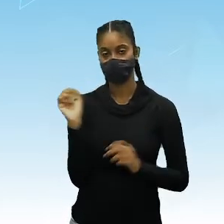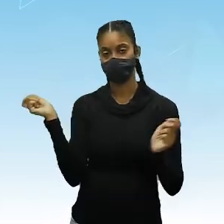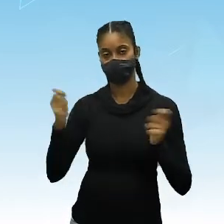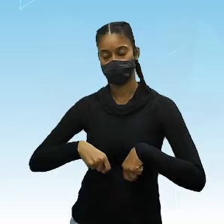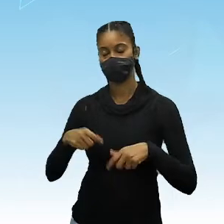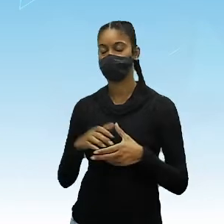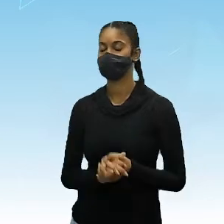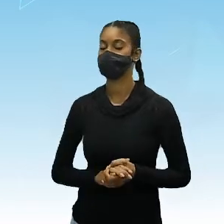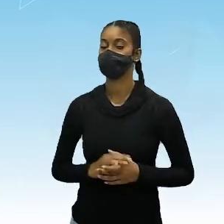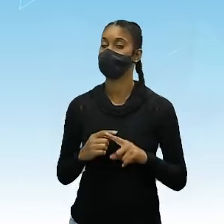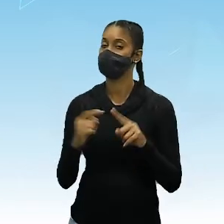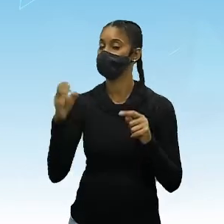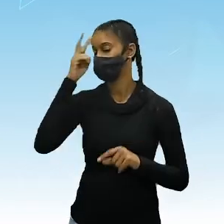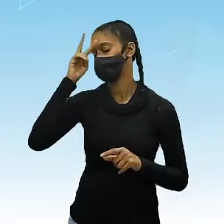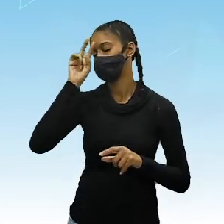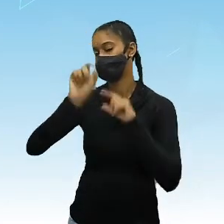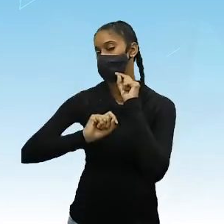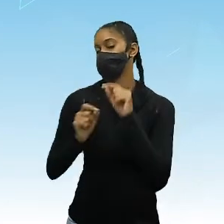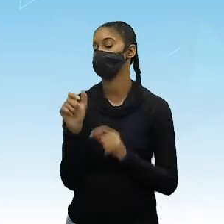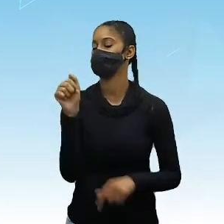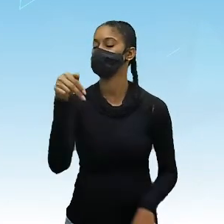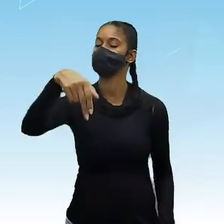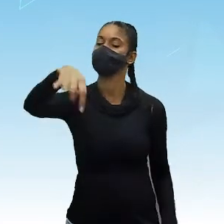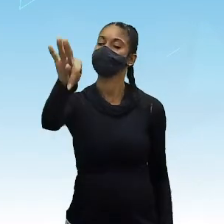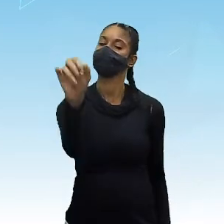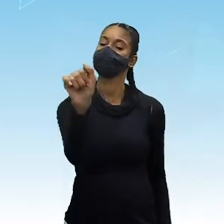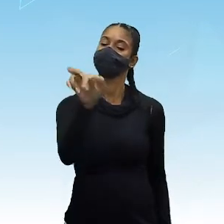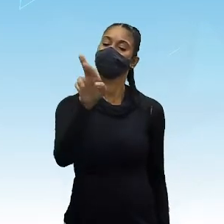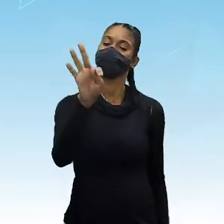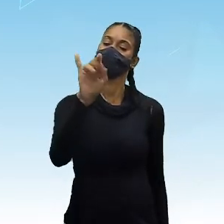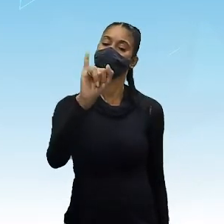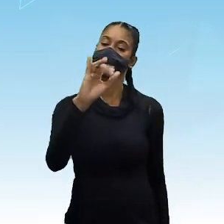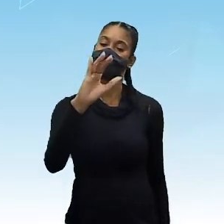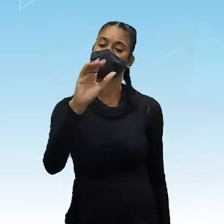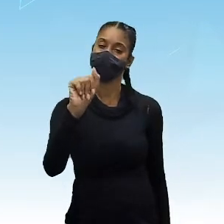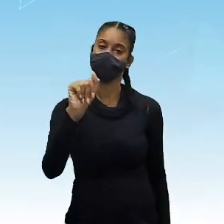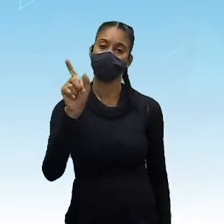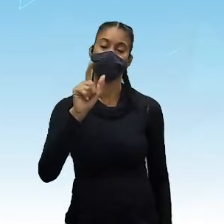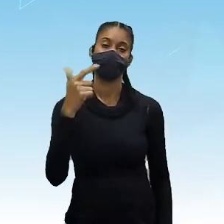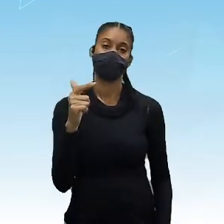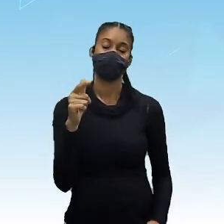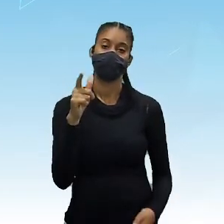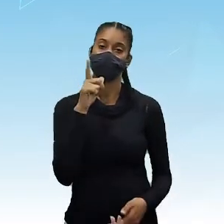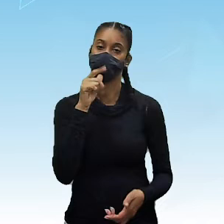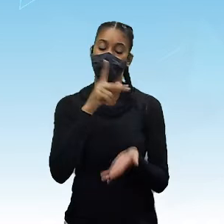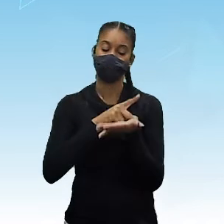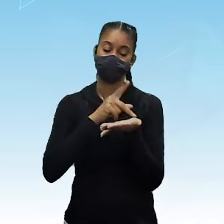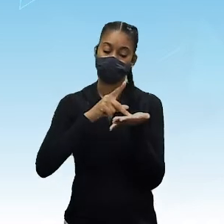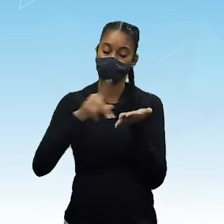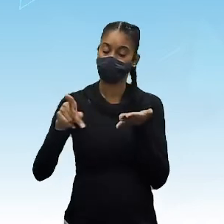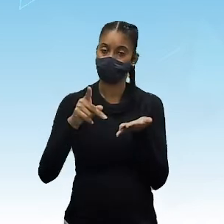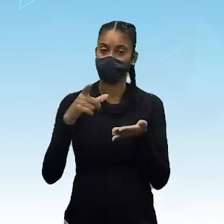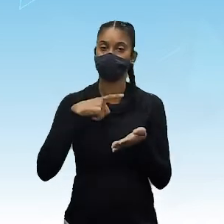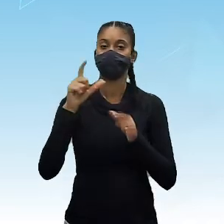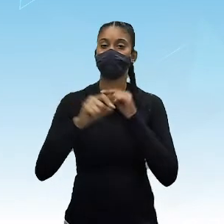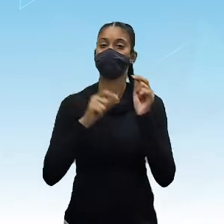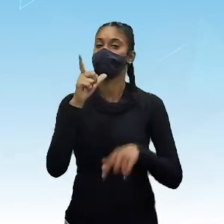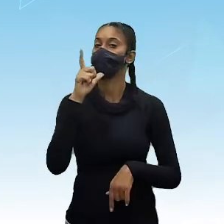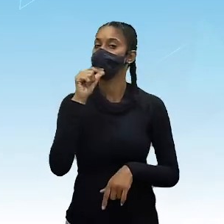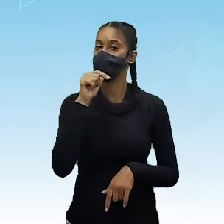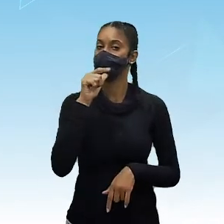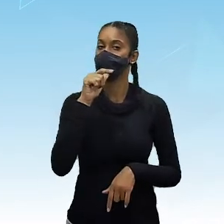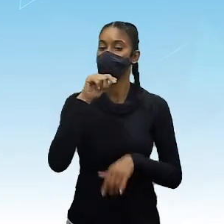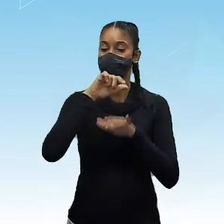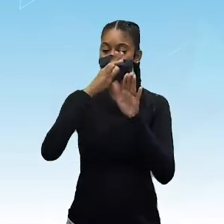em gelo. Mas lembre, na Antártida, a gente não tem água pura, a gente tem água do mar.